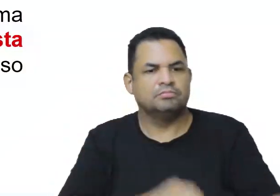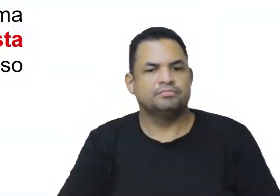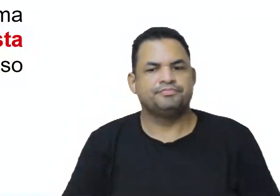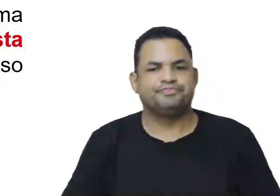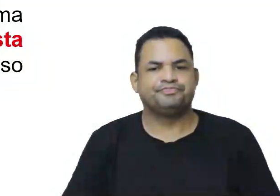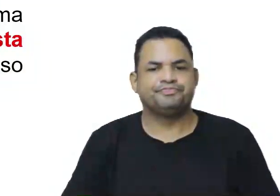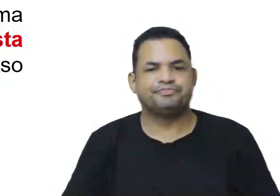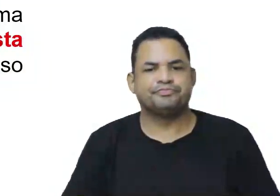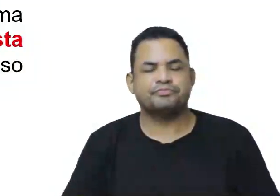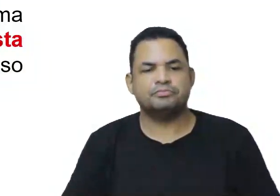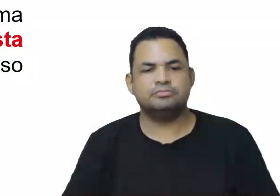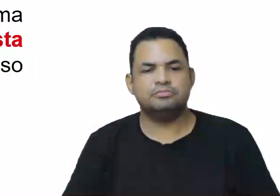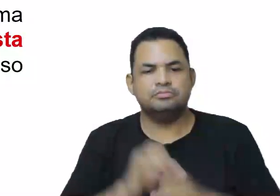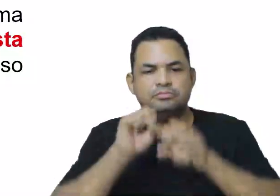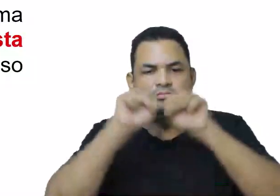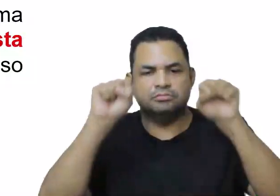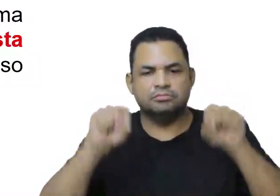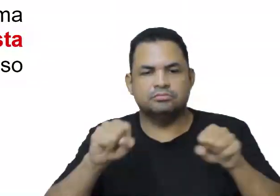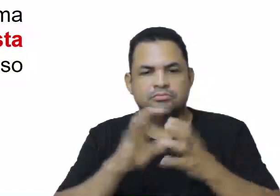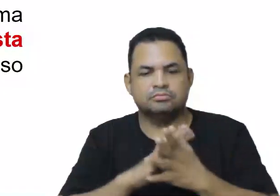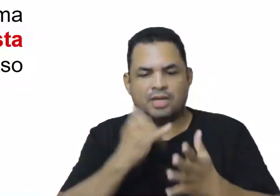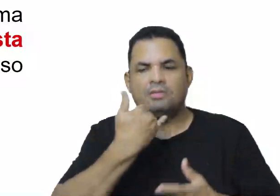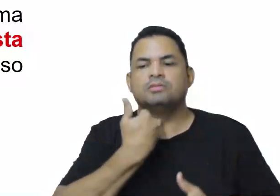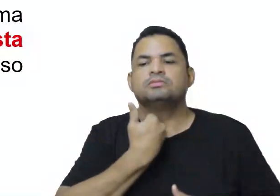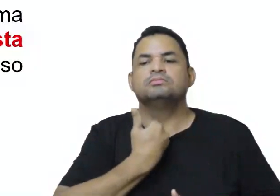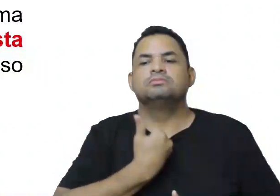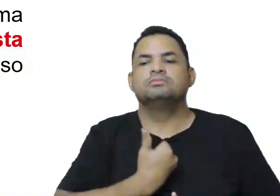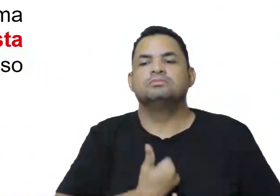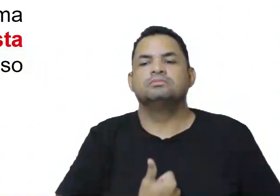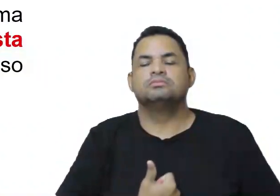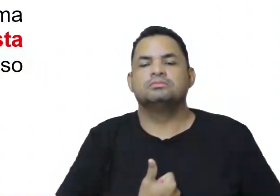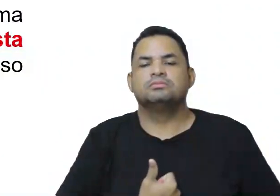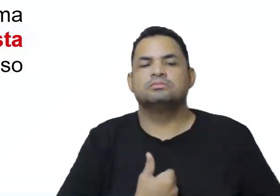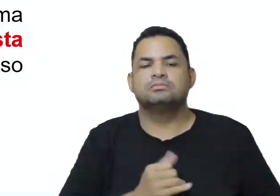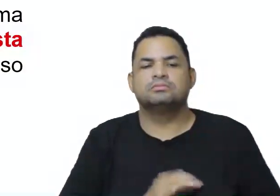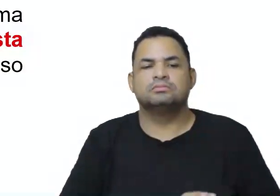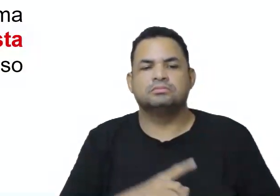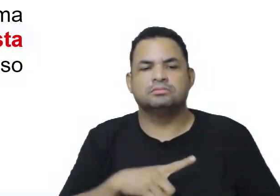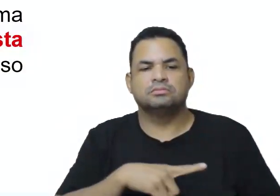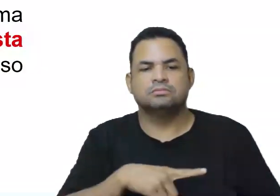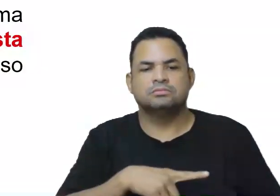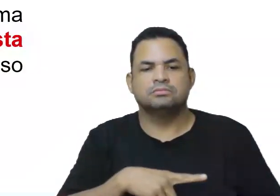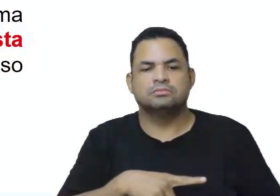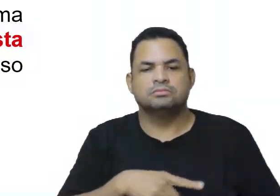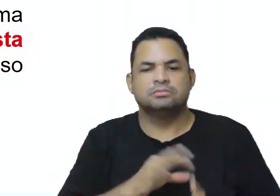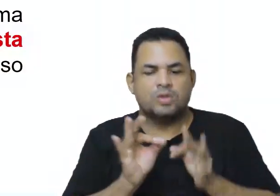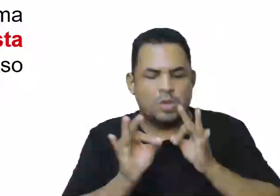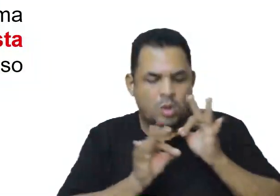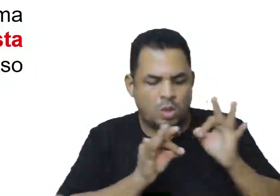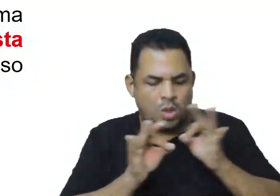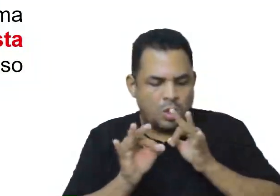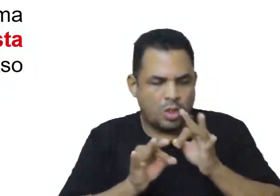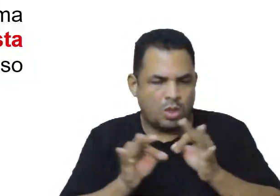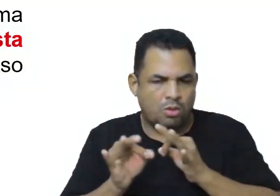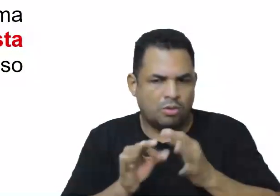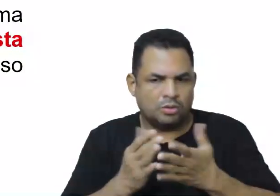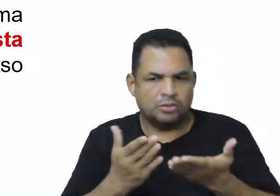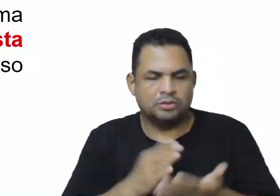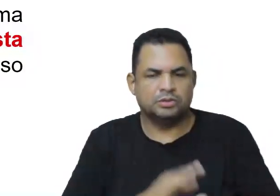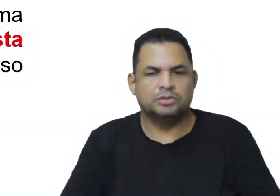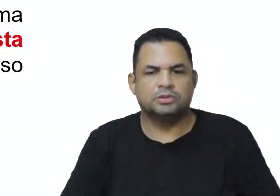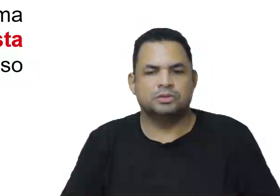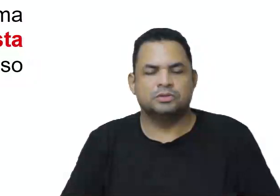O sistema nervoso do indivíduo, nesse primeiro mês, ele já está sendo formado. Então,